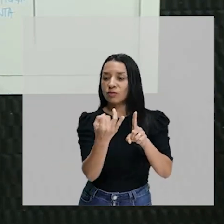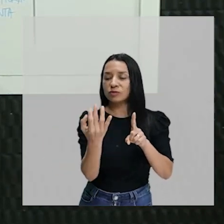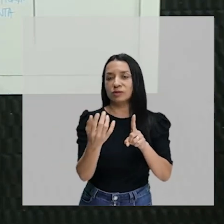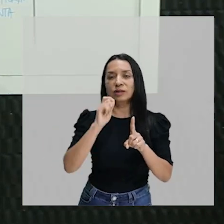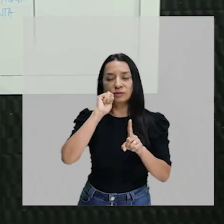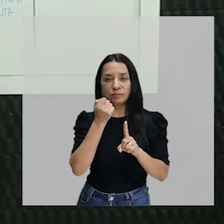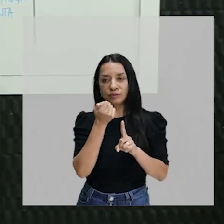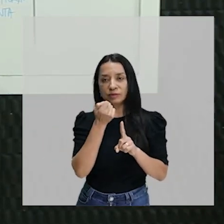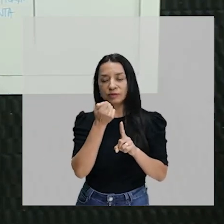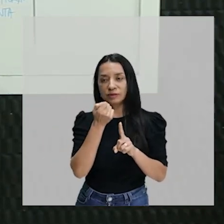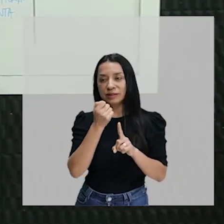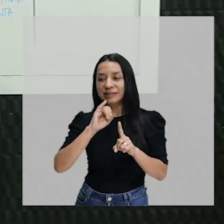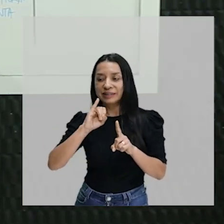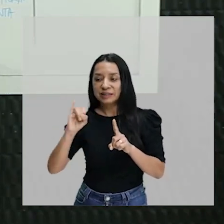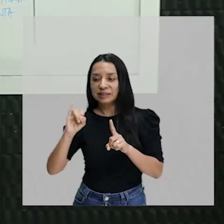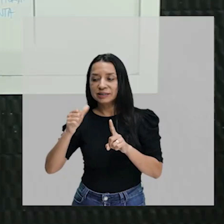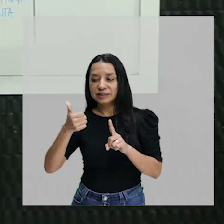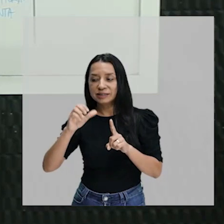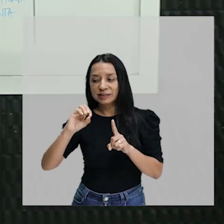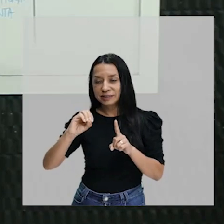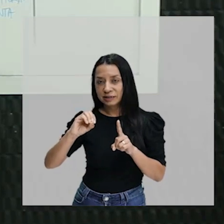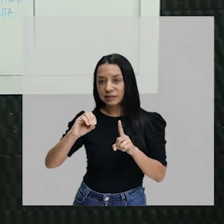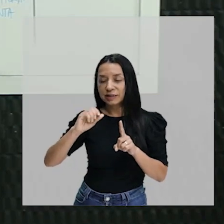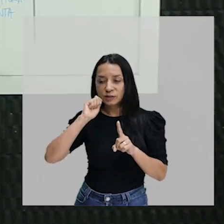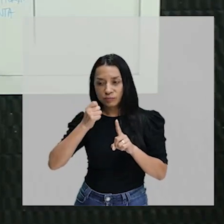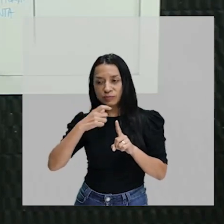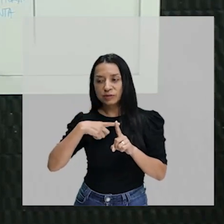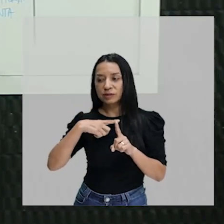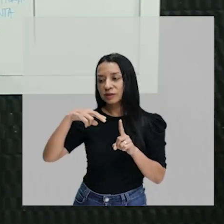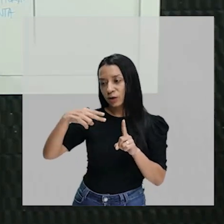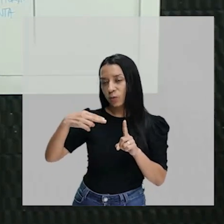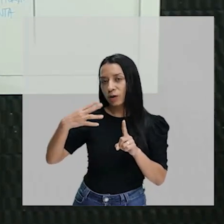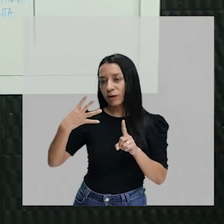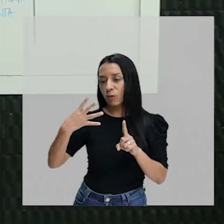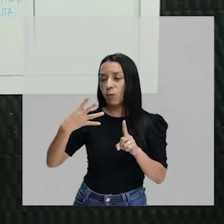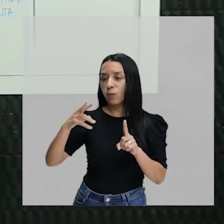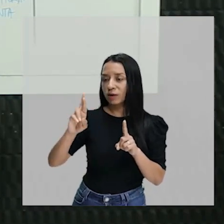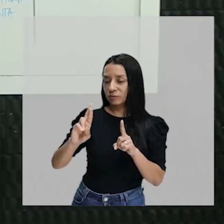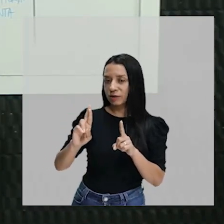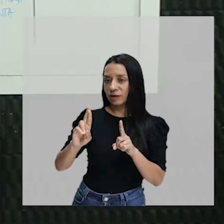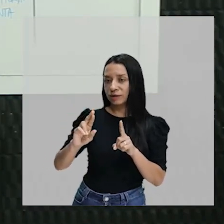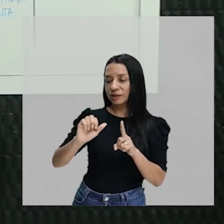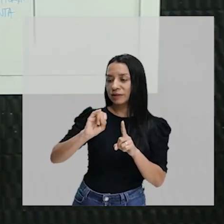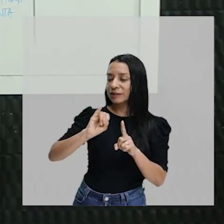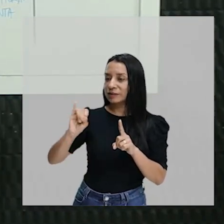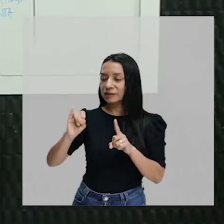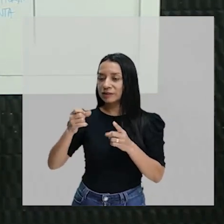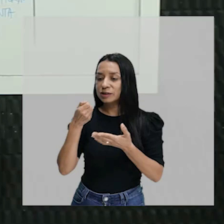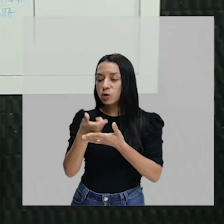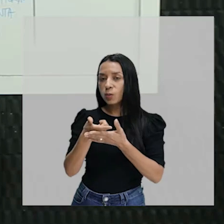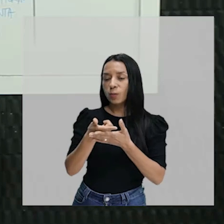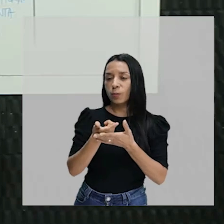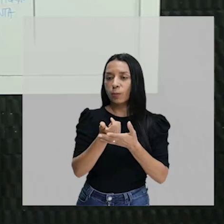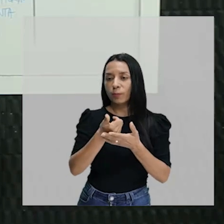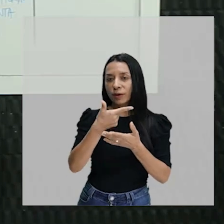10 pães valia r$ 4 se você duplicar 20 pães que que vai acontecer com seu custo e vai